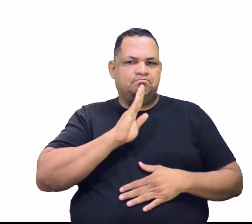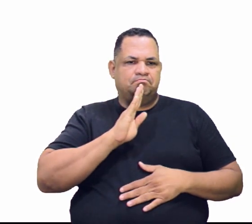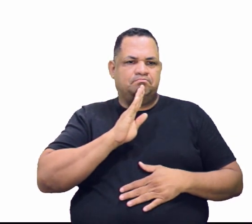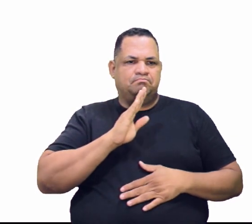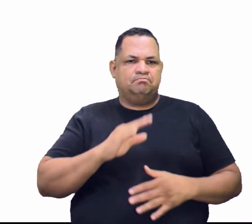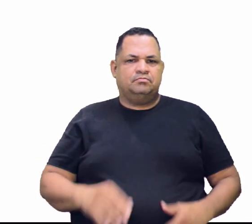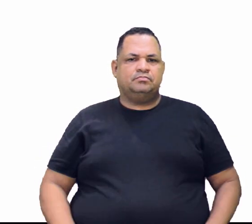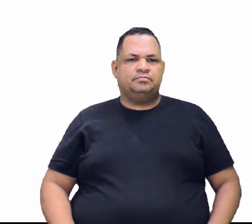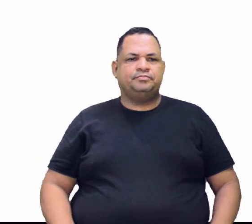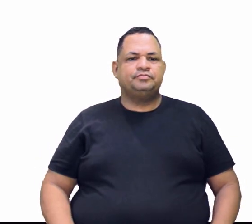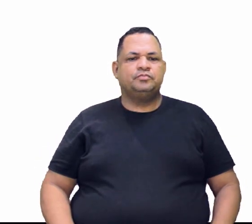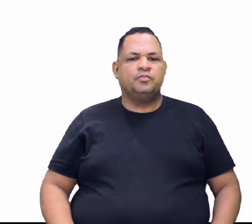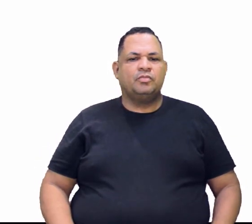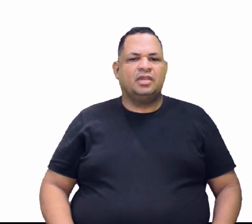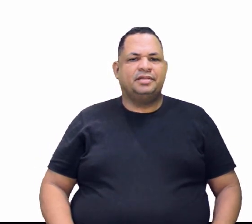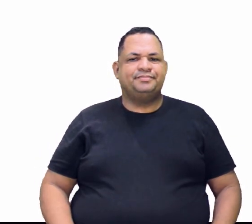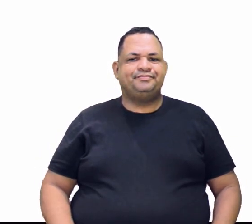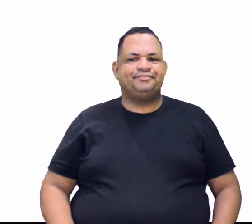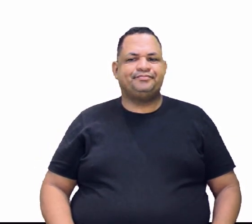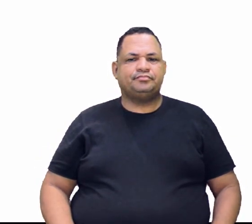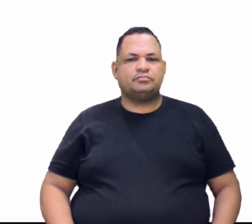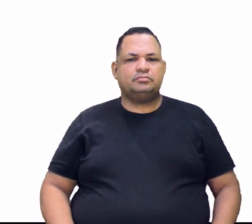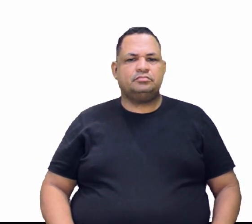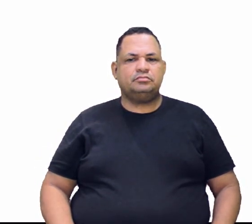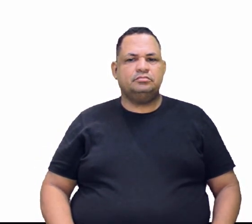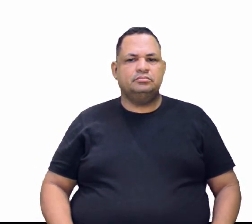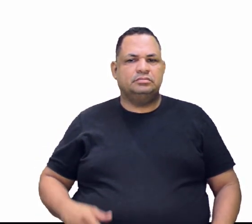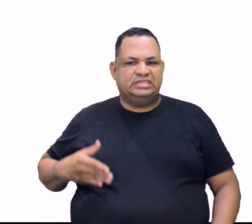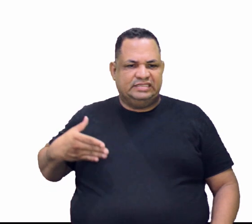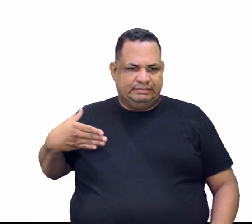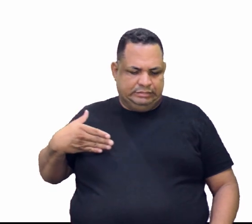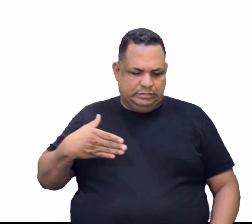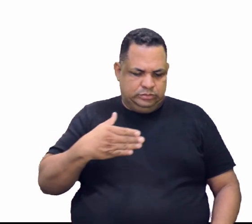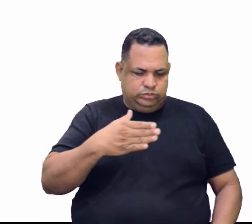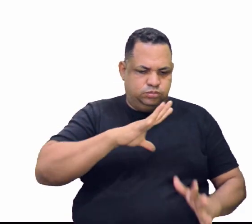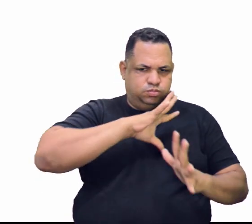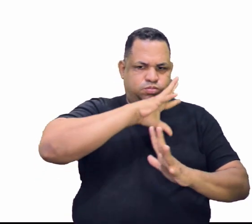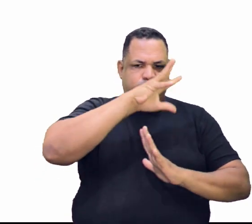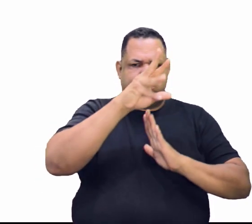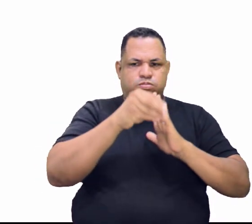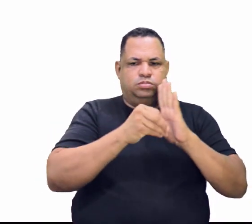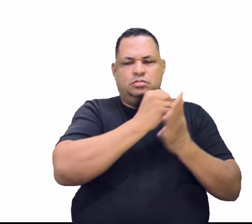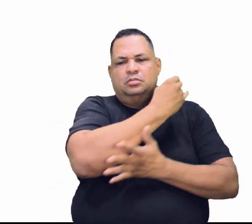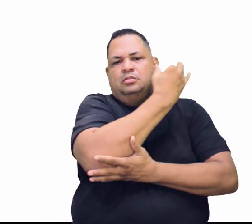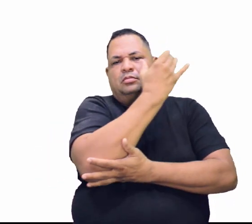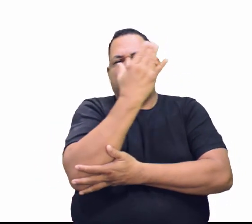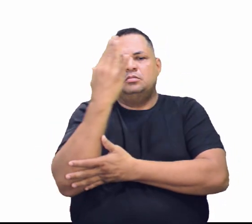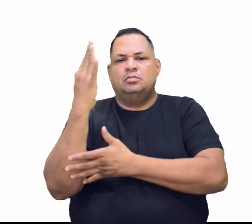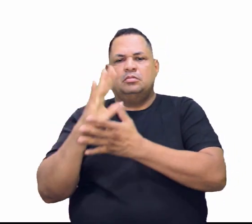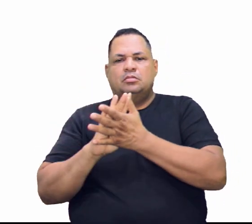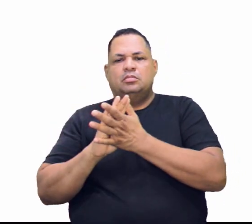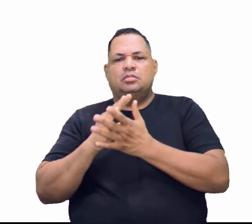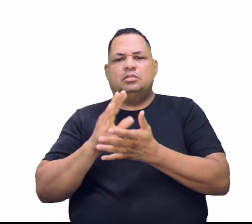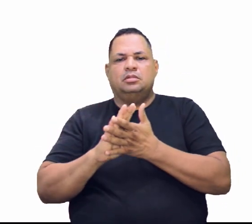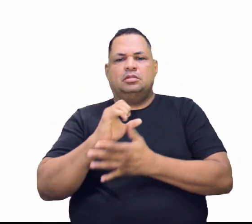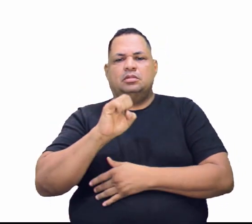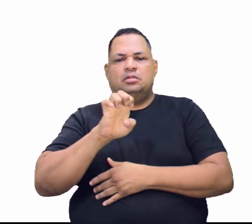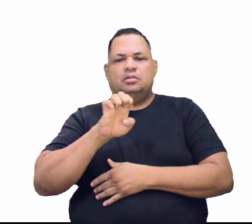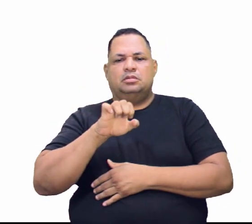reconhecimento. Acabou saindo pela floresta intrínseca da Amazônia, saída da Serra do